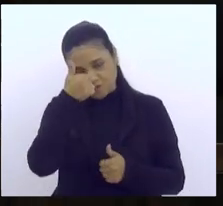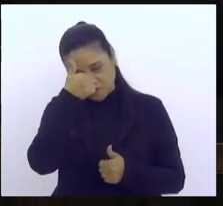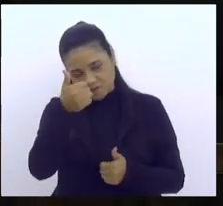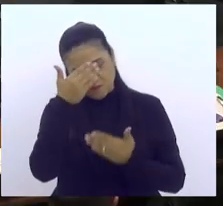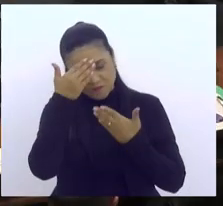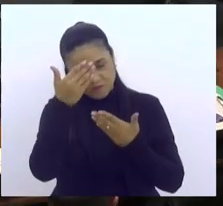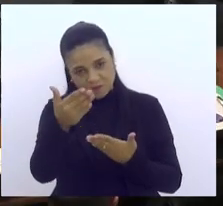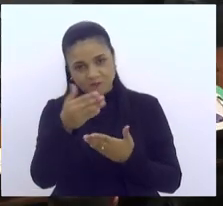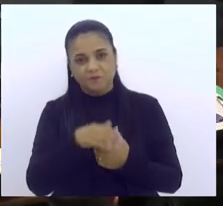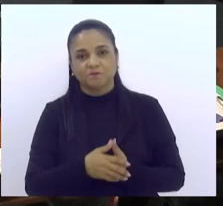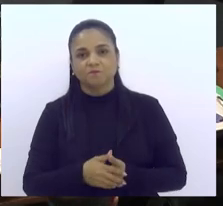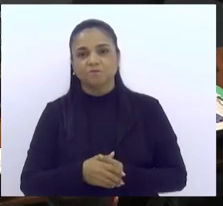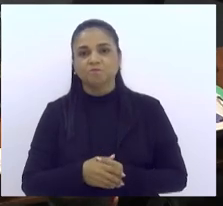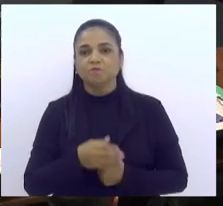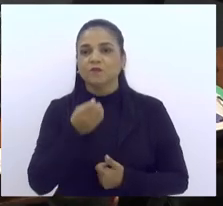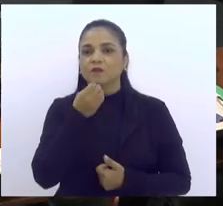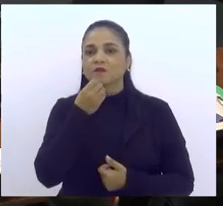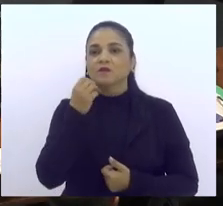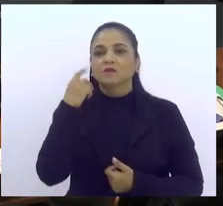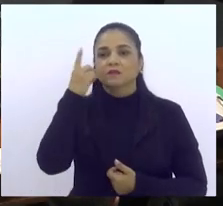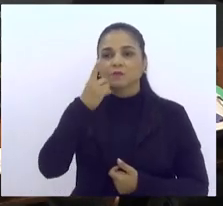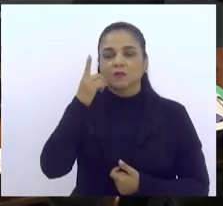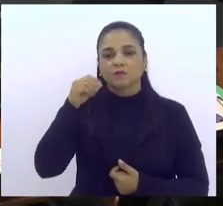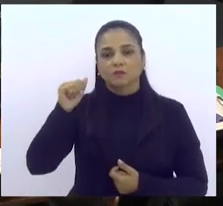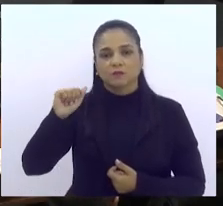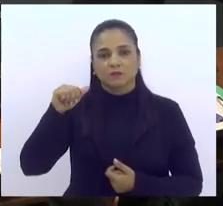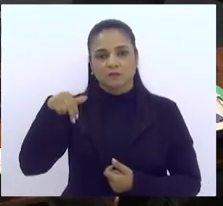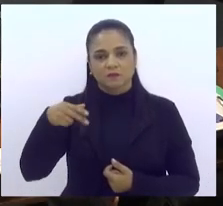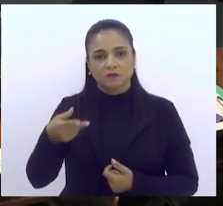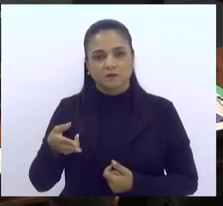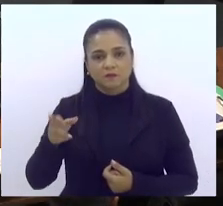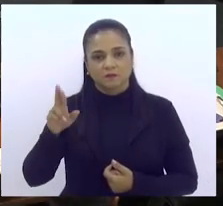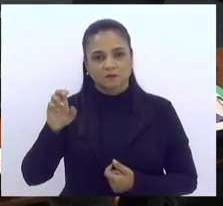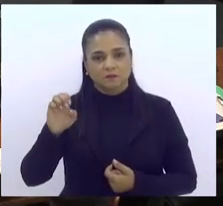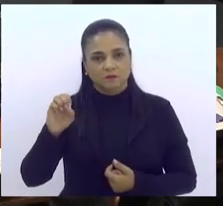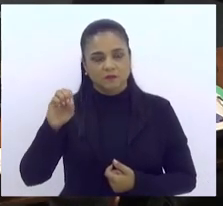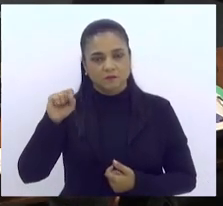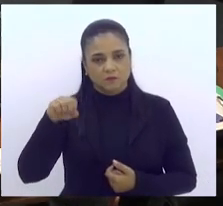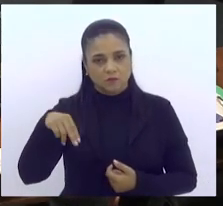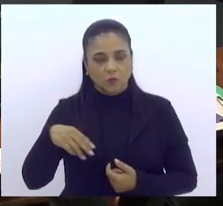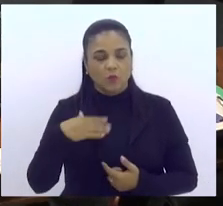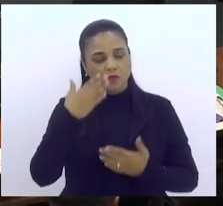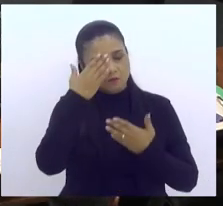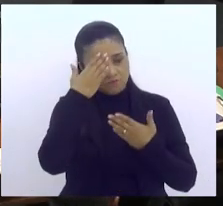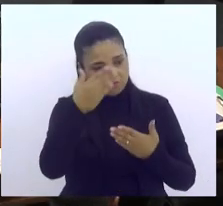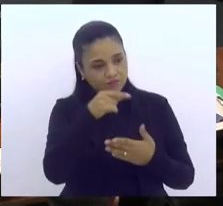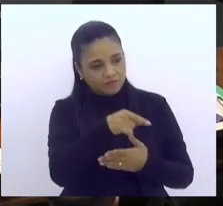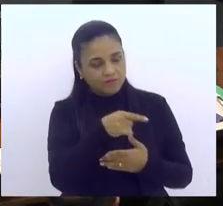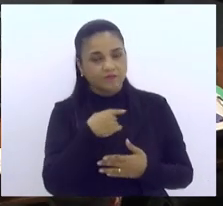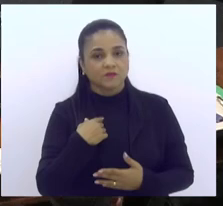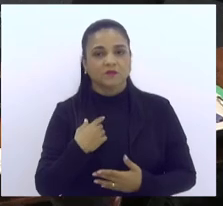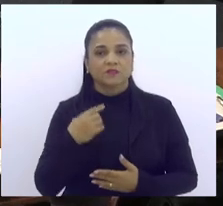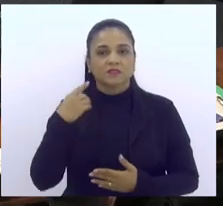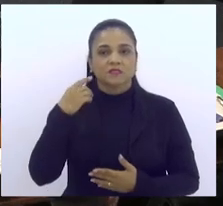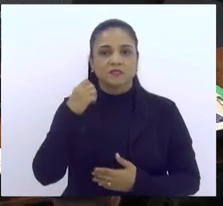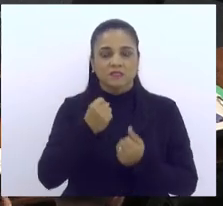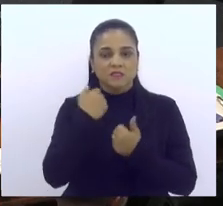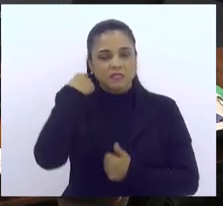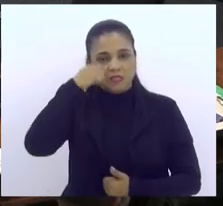favor. Presidente, boa tarde. Primeiro eu quero anunciar aqui a presença do nosso senador Bruno Bonetti, aqui do